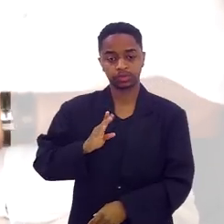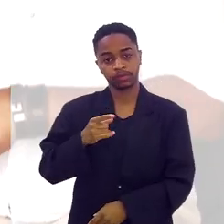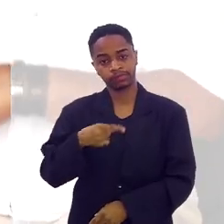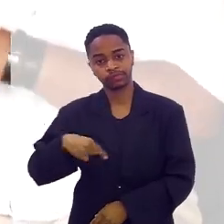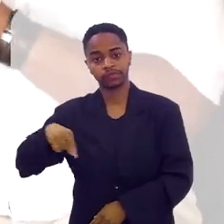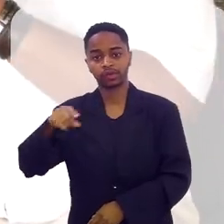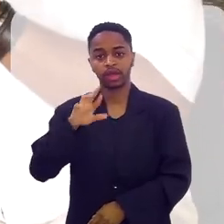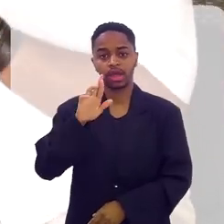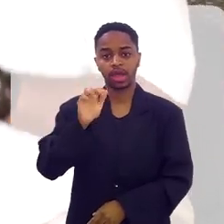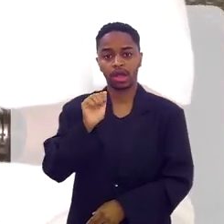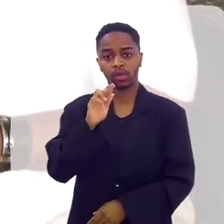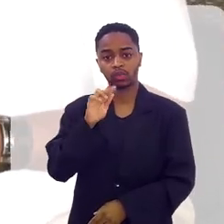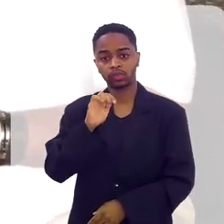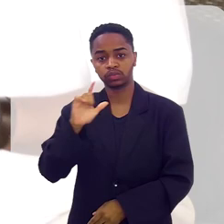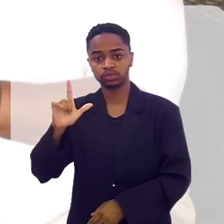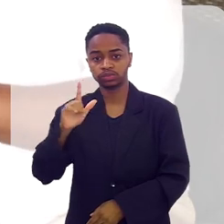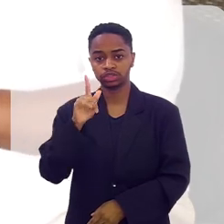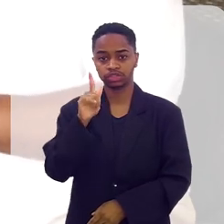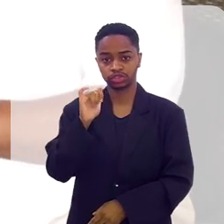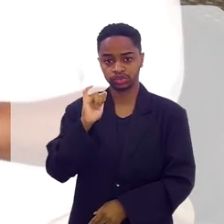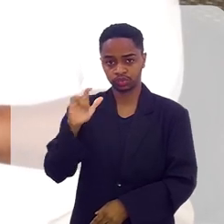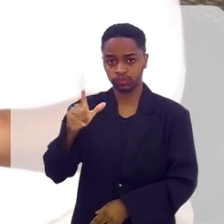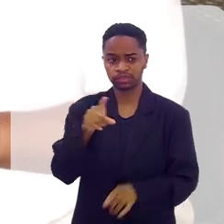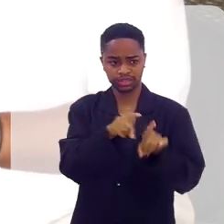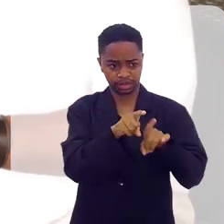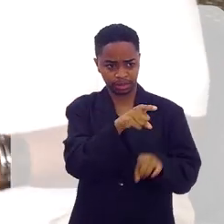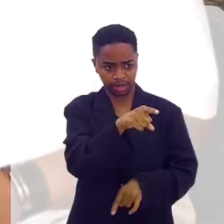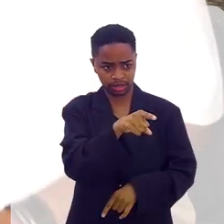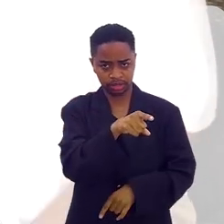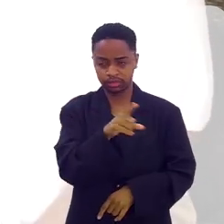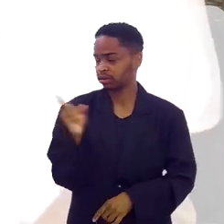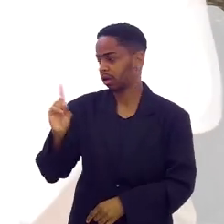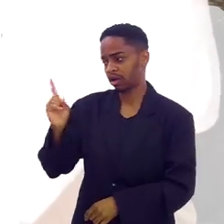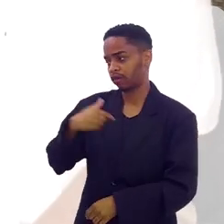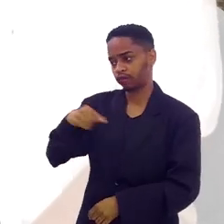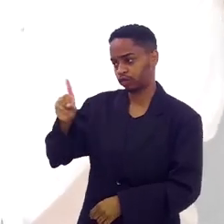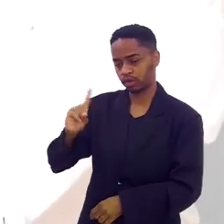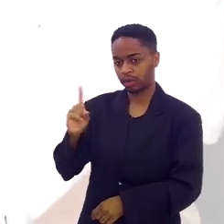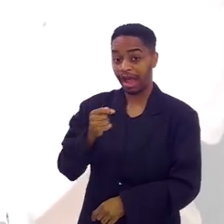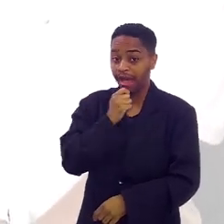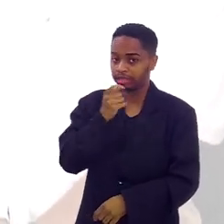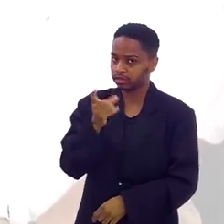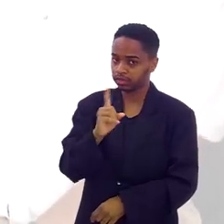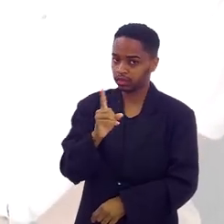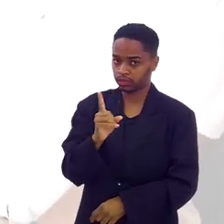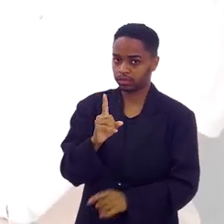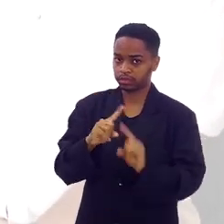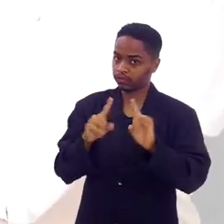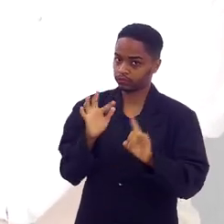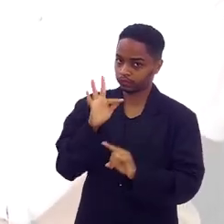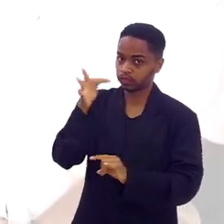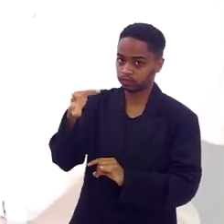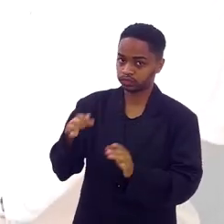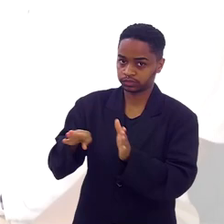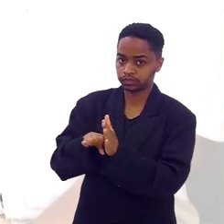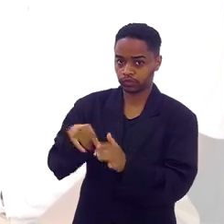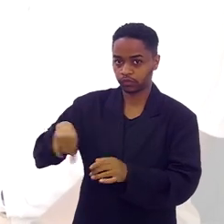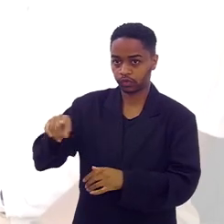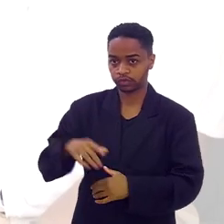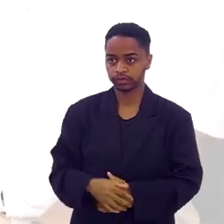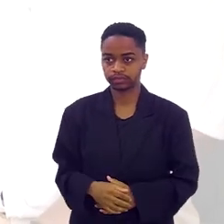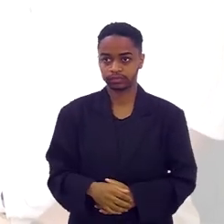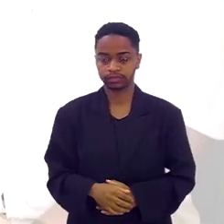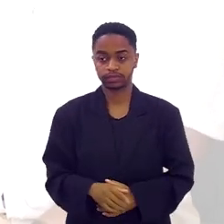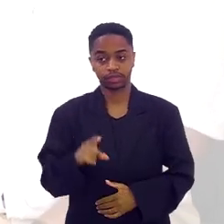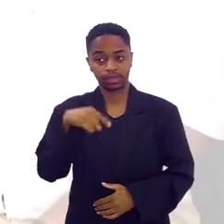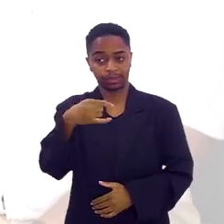Raul Gil. Você teve também, se eu não me engano, no Raul Gil. Não, você ainda não foi pro Raul ainda, Gil, mas vai. Ainda não, vou chegar. Não foi? Depois me dá o telefone do